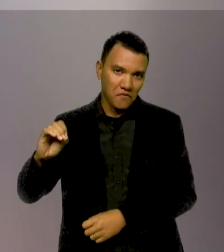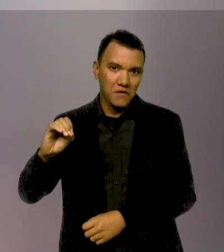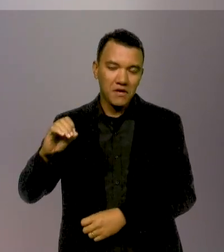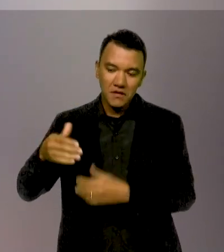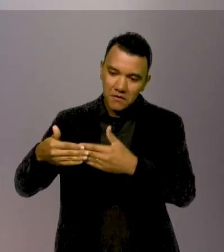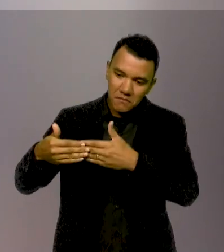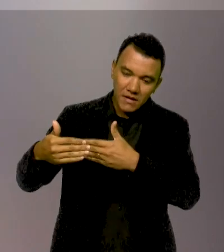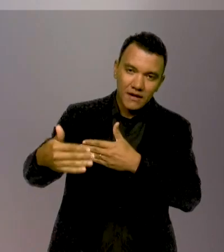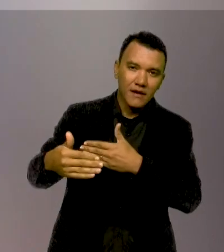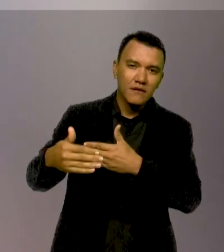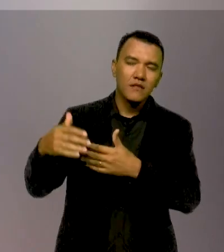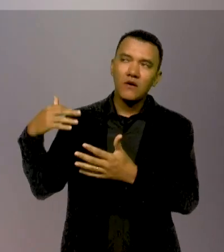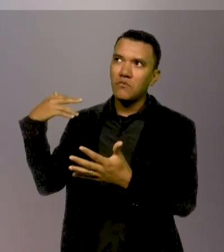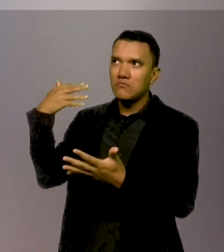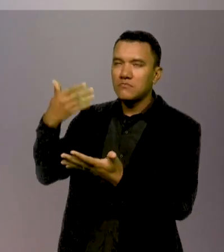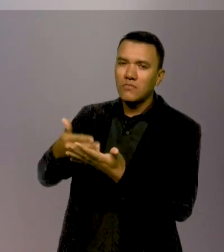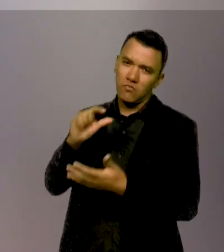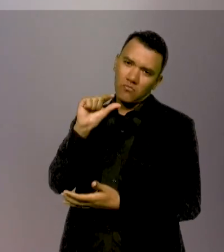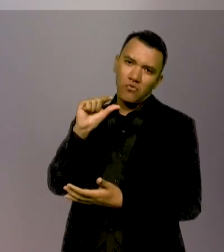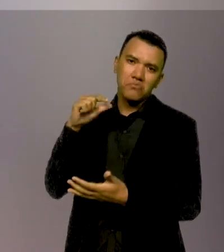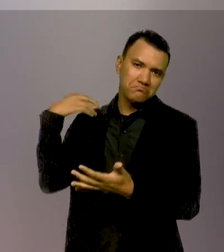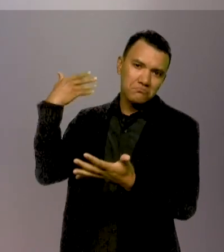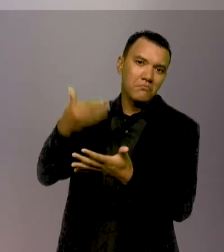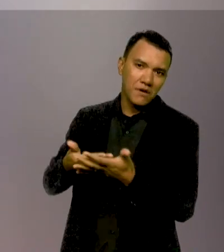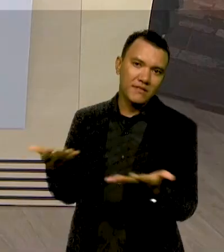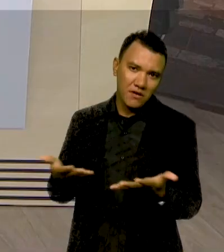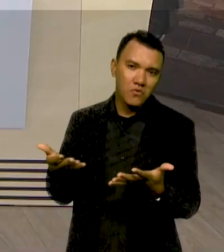bem recente, né, que se pode dizer.